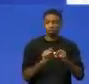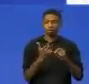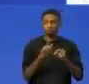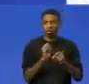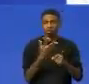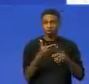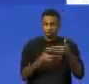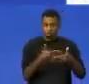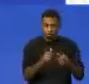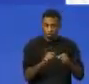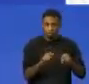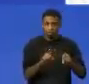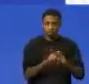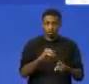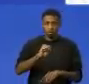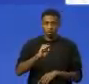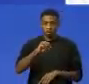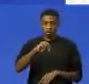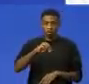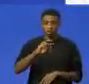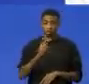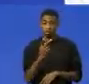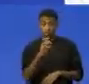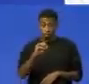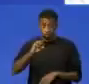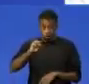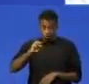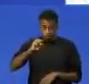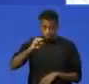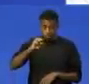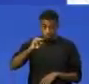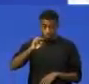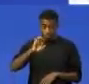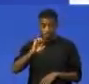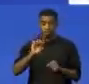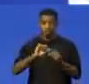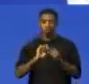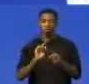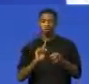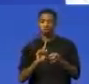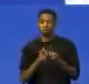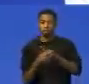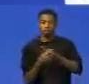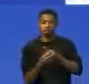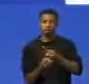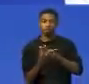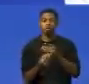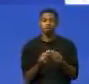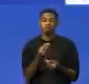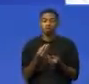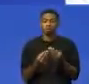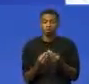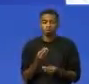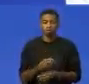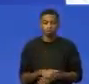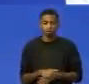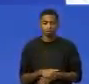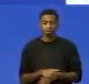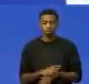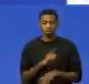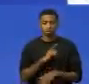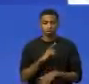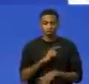ocorra o processo da osmose reversa, o que seria necessário? Bom, para ocorrer a osmose reversa, a